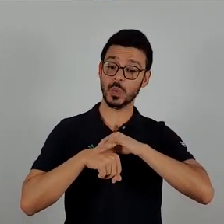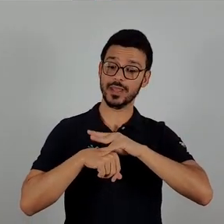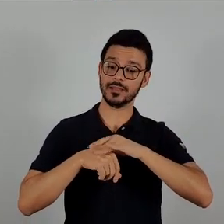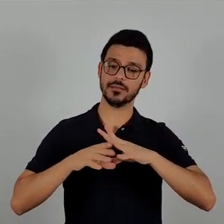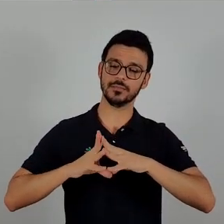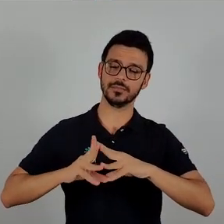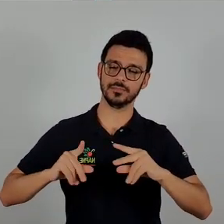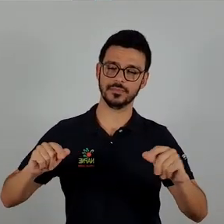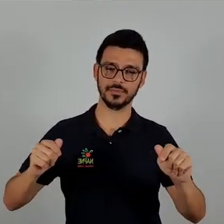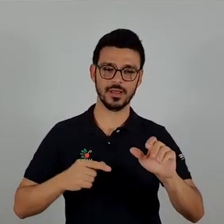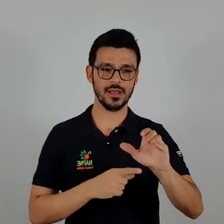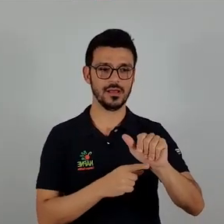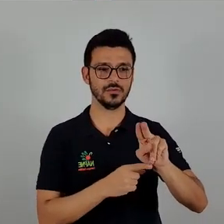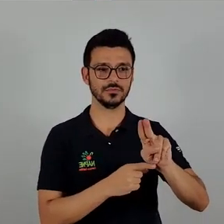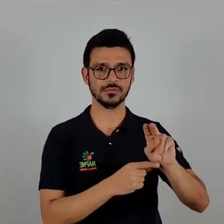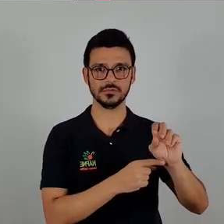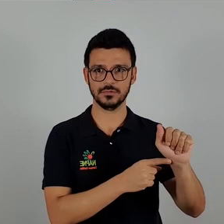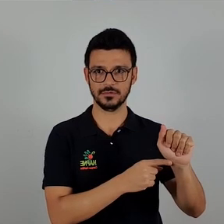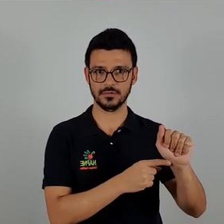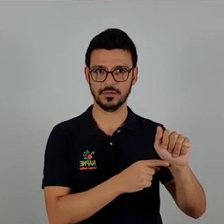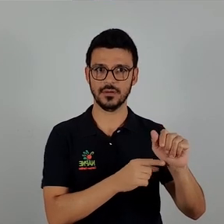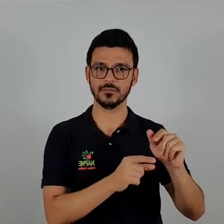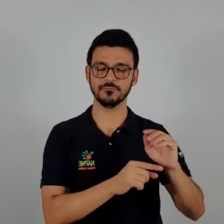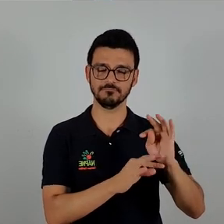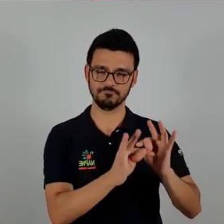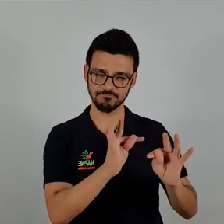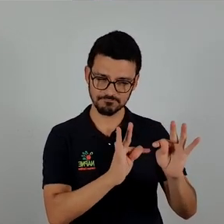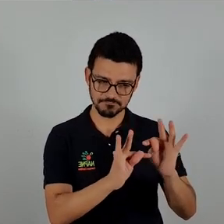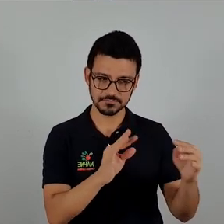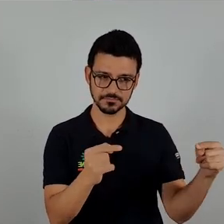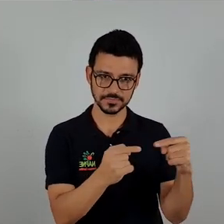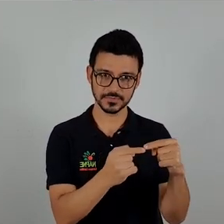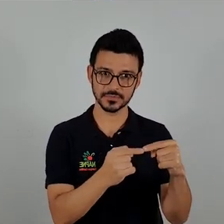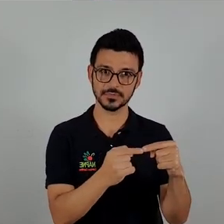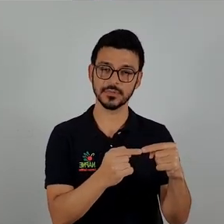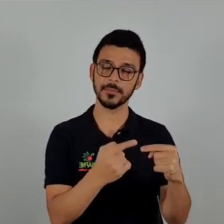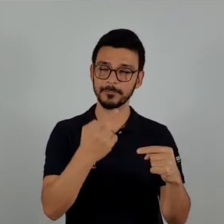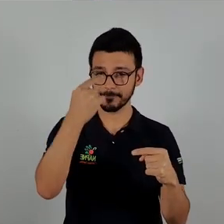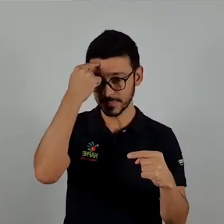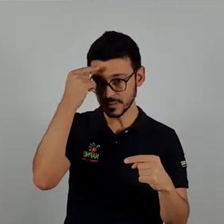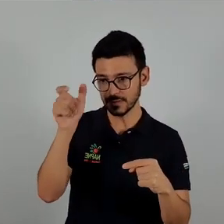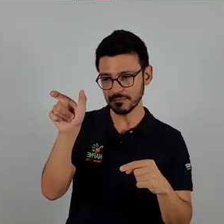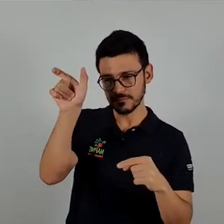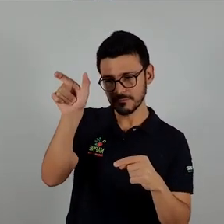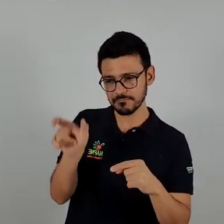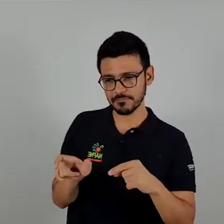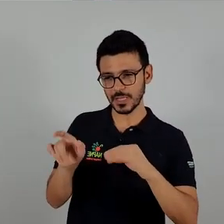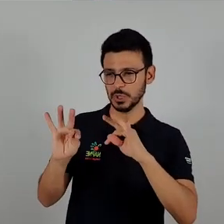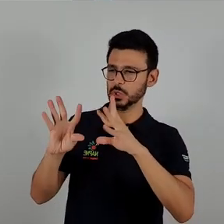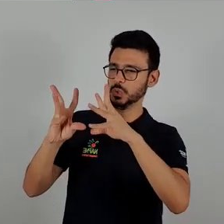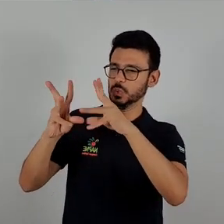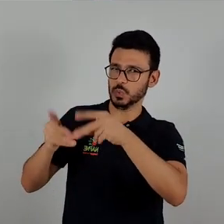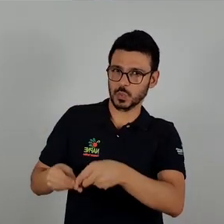chinesa. E buscar a causa, e buscar o paciente como um todo, tratar sempre